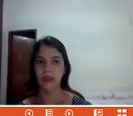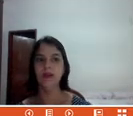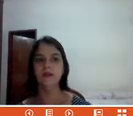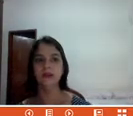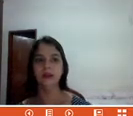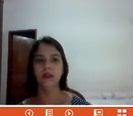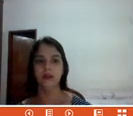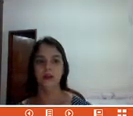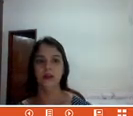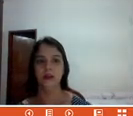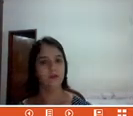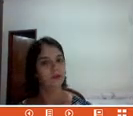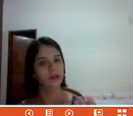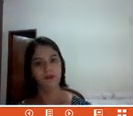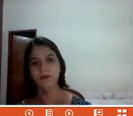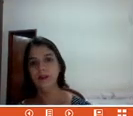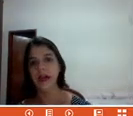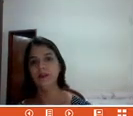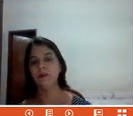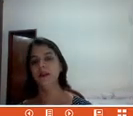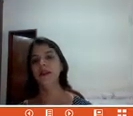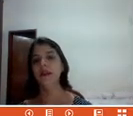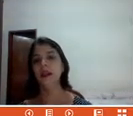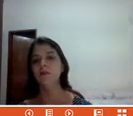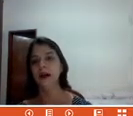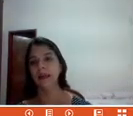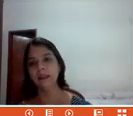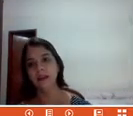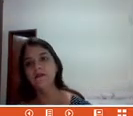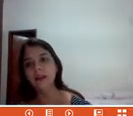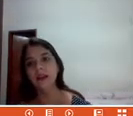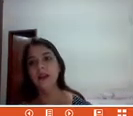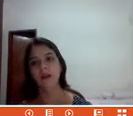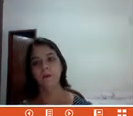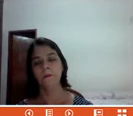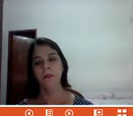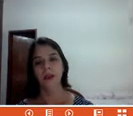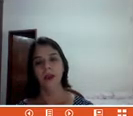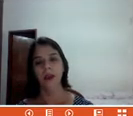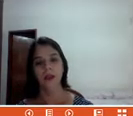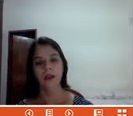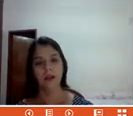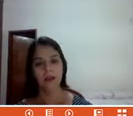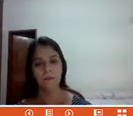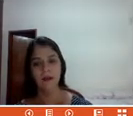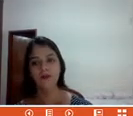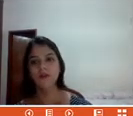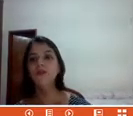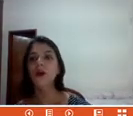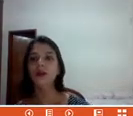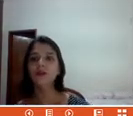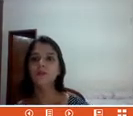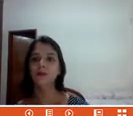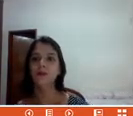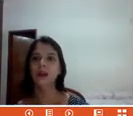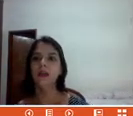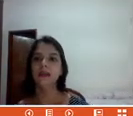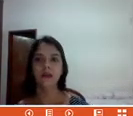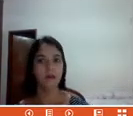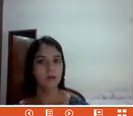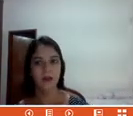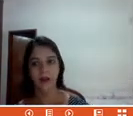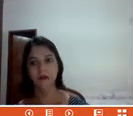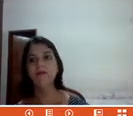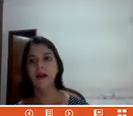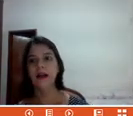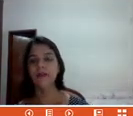português, né? Ou seja, eles vão ter dificuldades para ler, para escrever. Nós sabemos que o nosso português